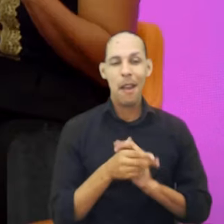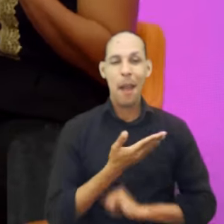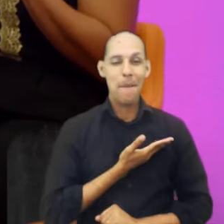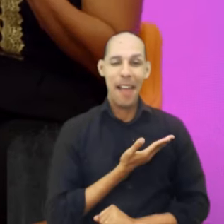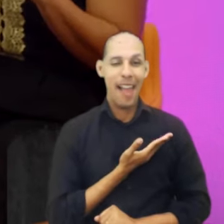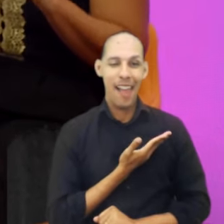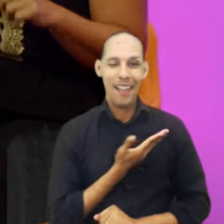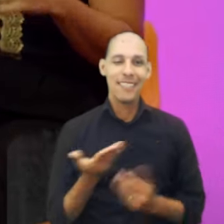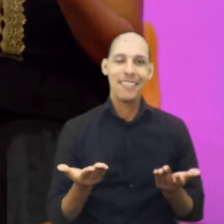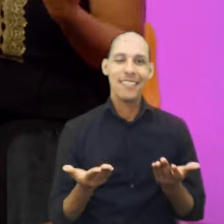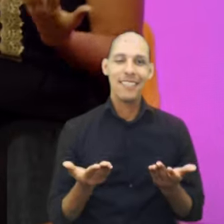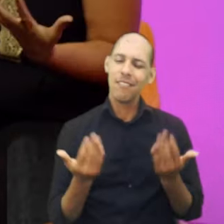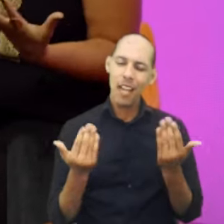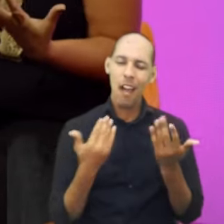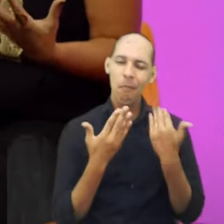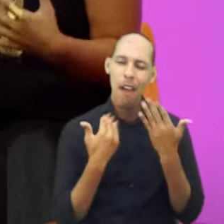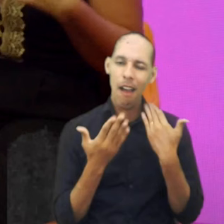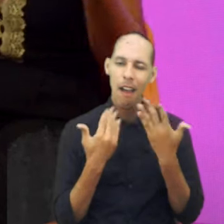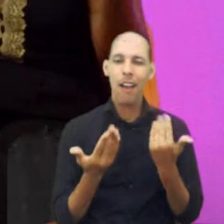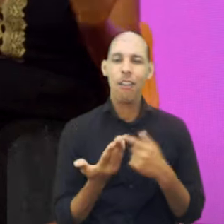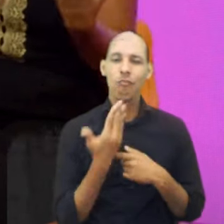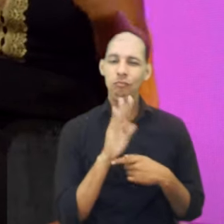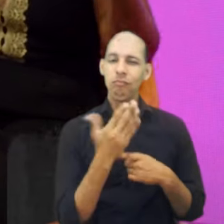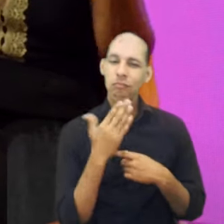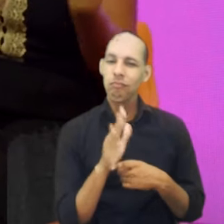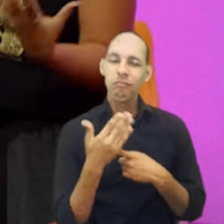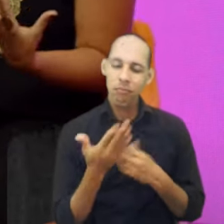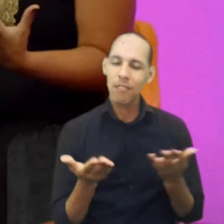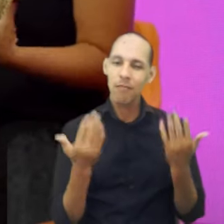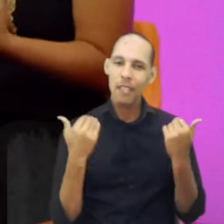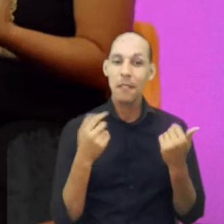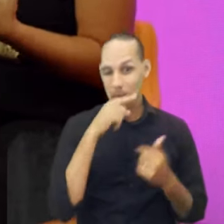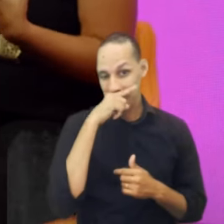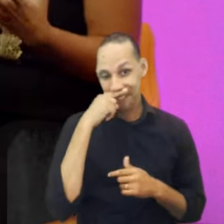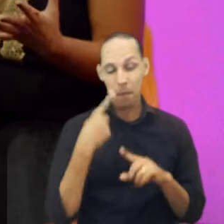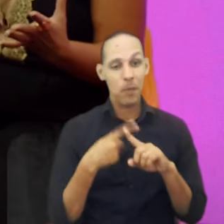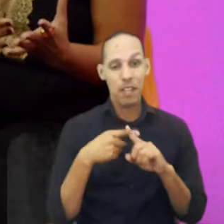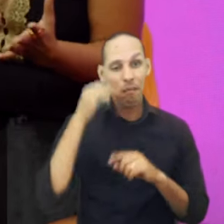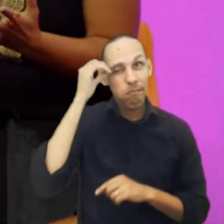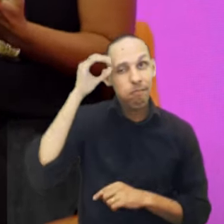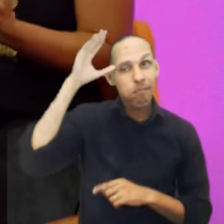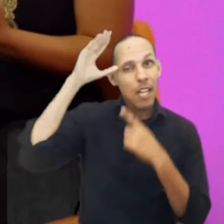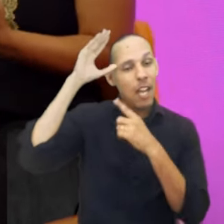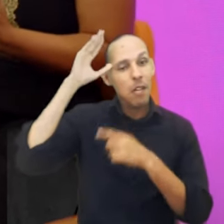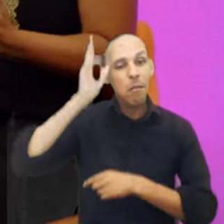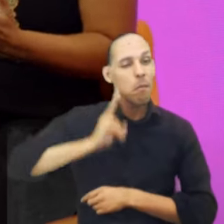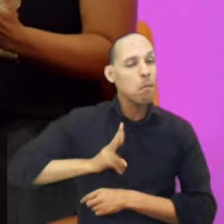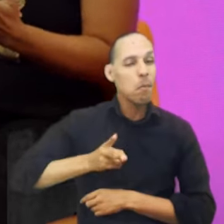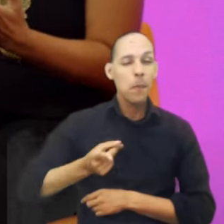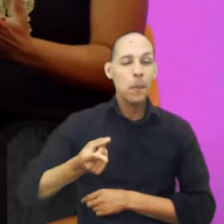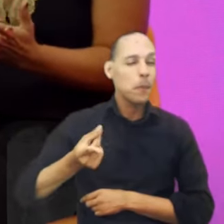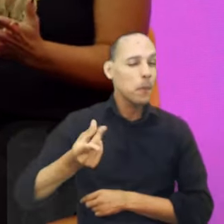minhas amigas. E vamos trocar uma ideia, vamos se ajudar, vamos trocar... Porque o conhecimento, ele é infinito.